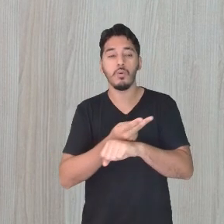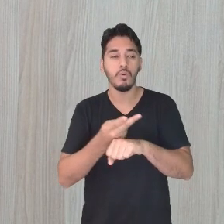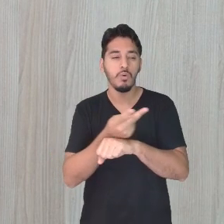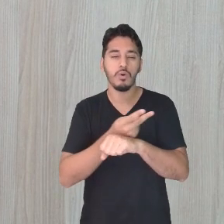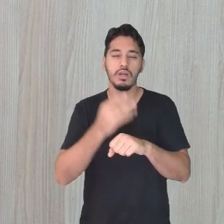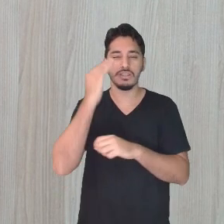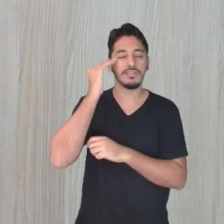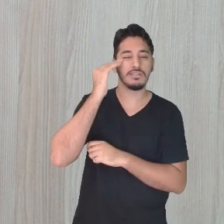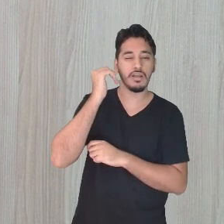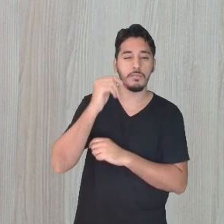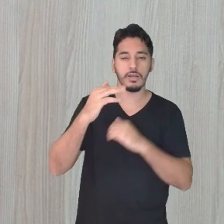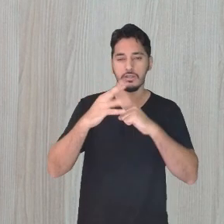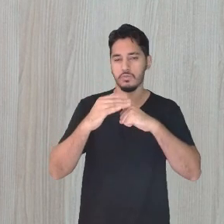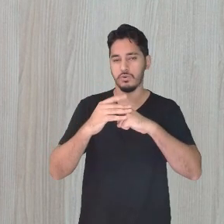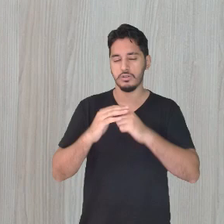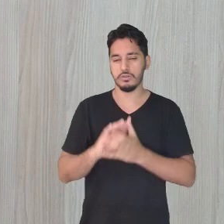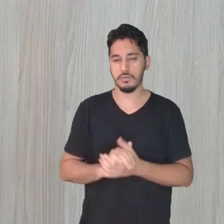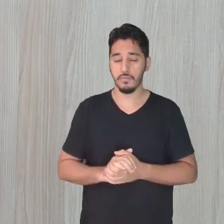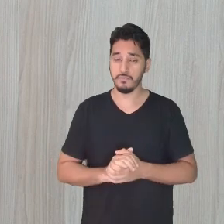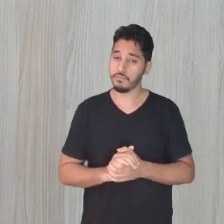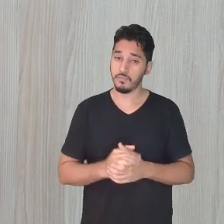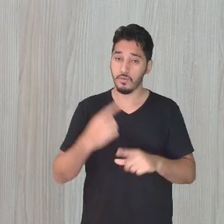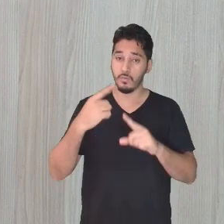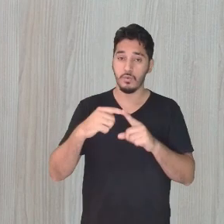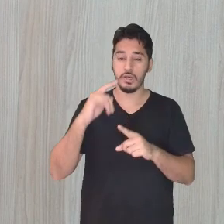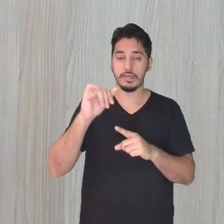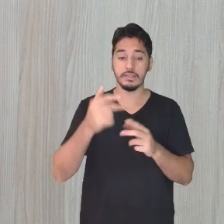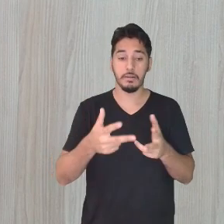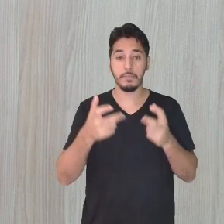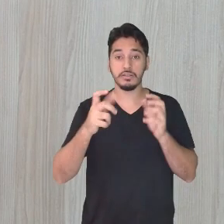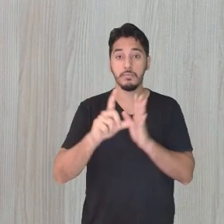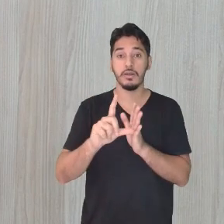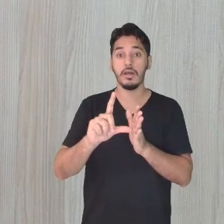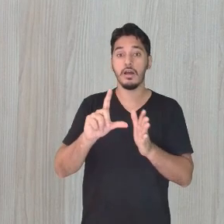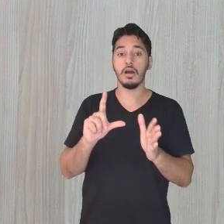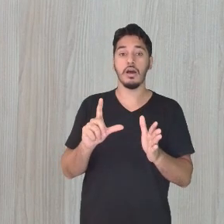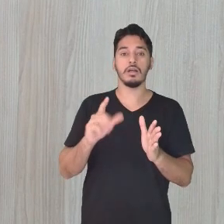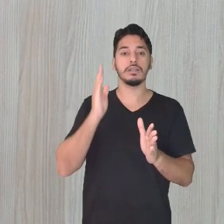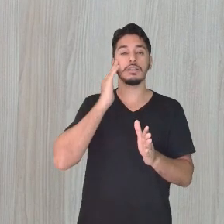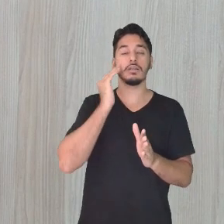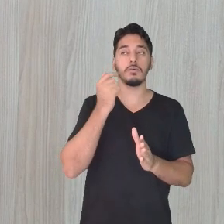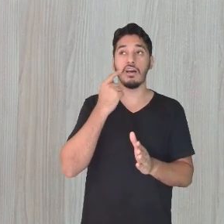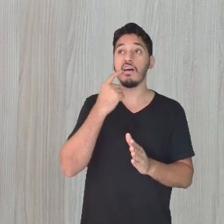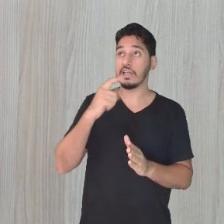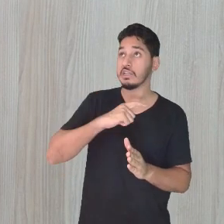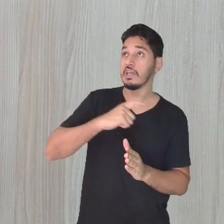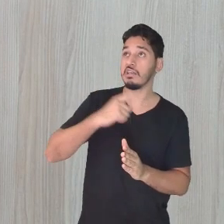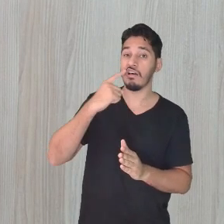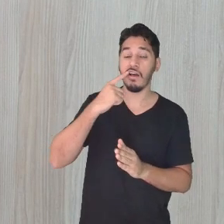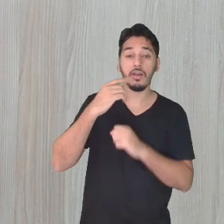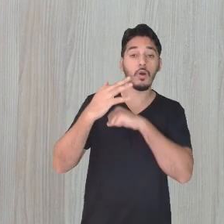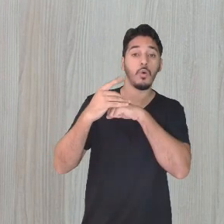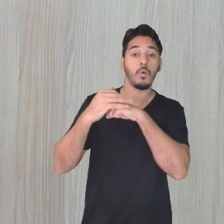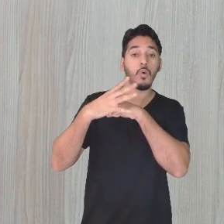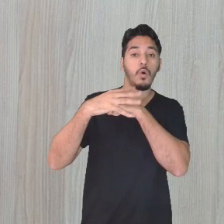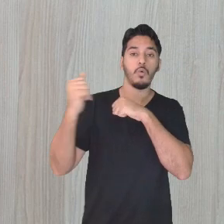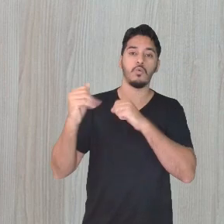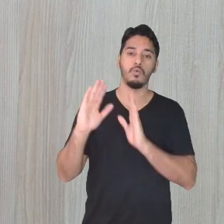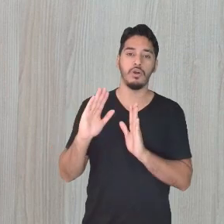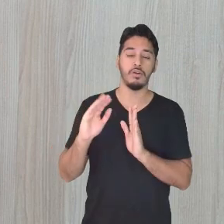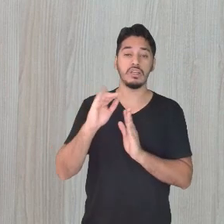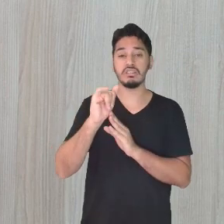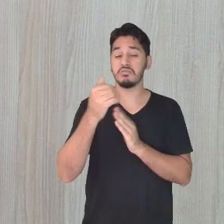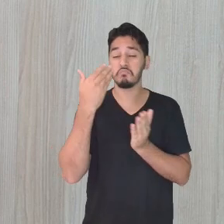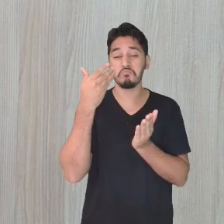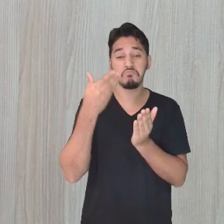aquilo que nós dizemos, se detectarmos antes, né, temos chance de cura, não é? Então, vamos lá,